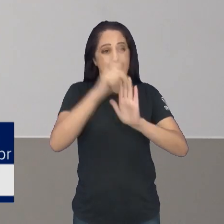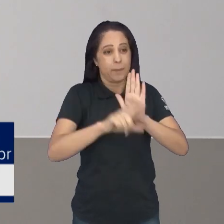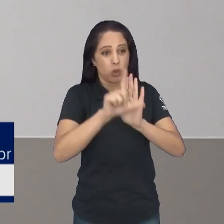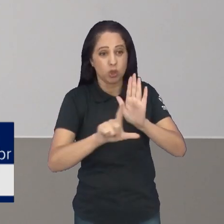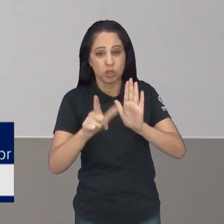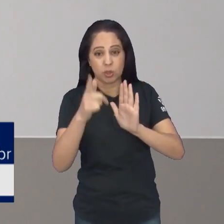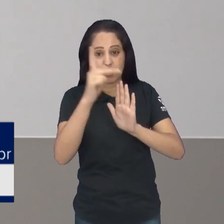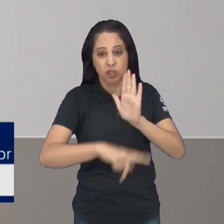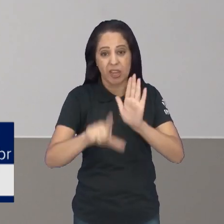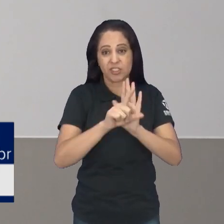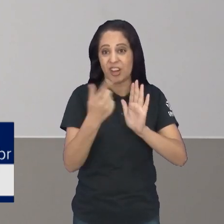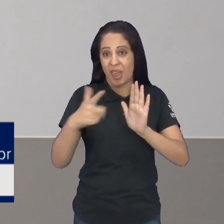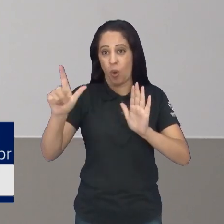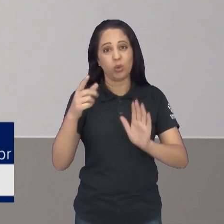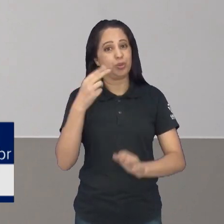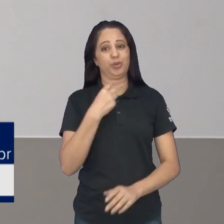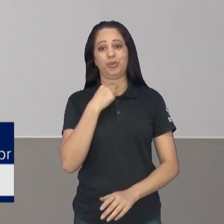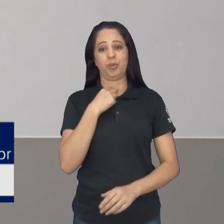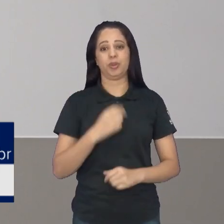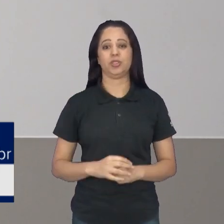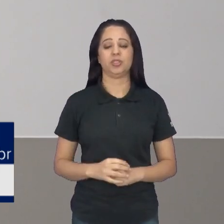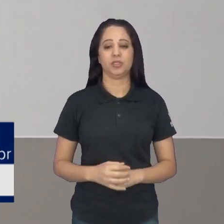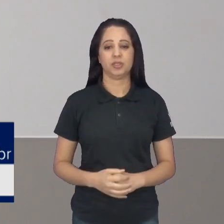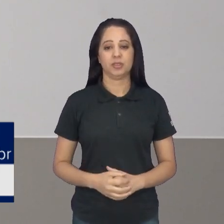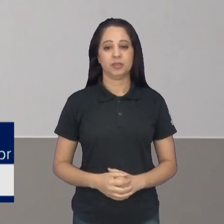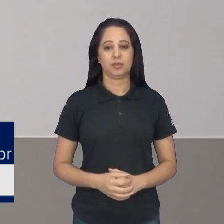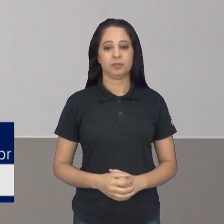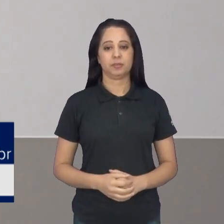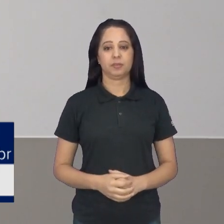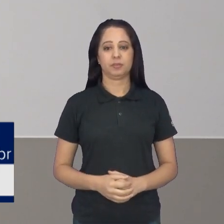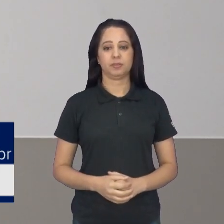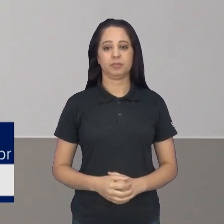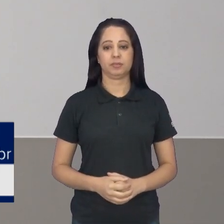pauta. Passaremos agora